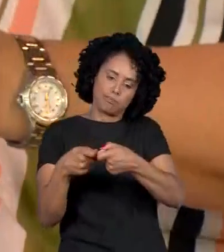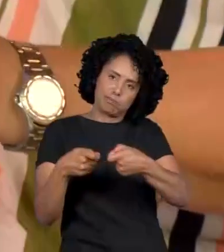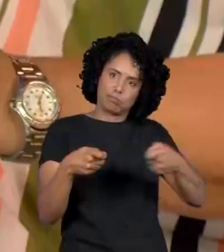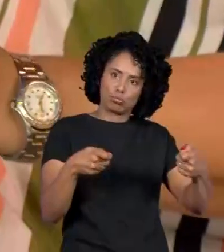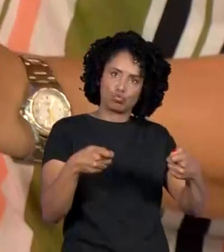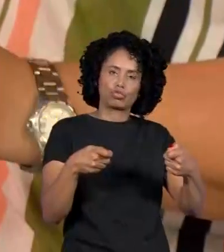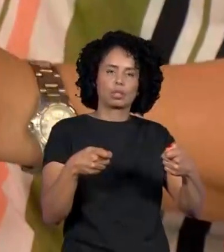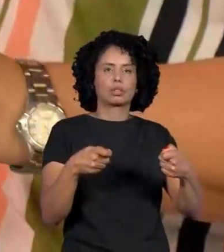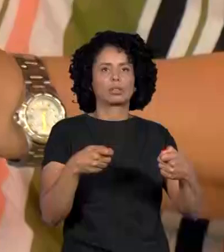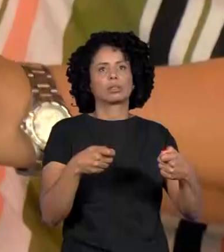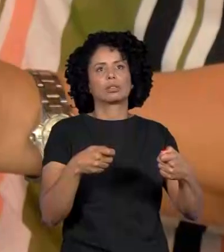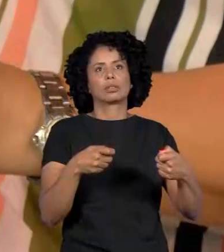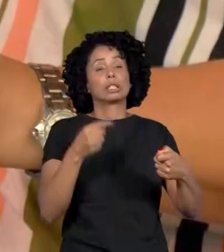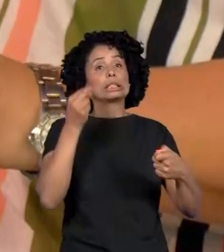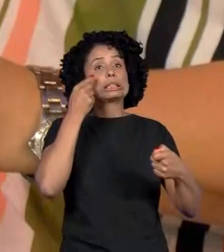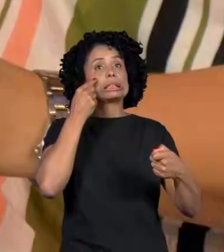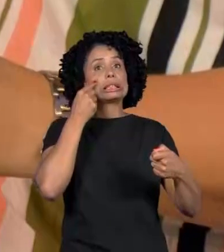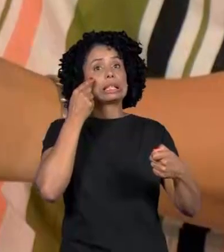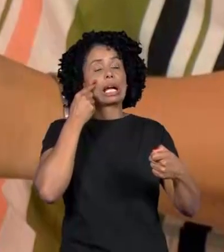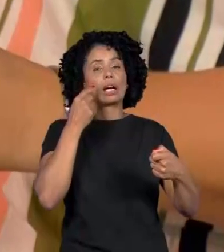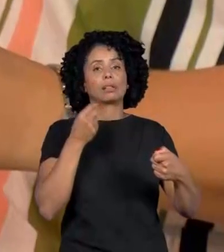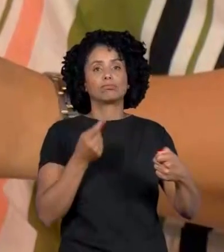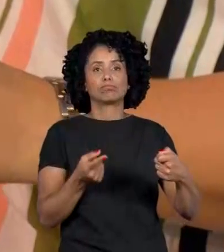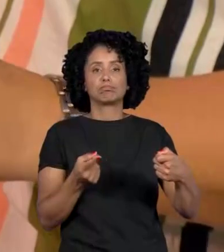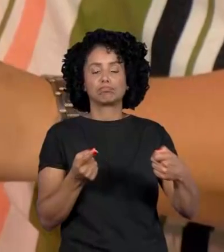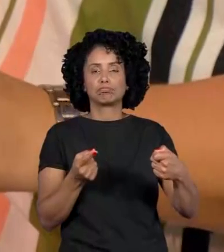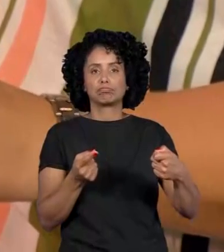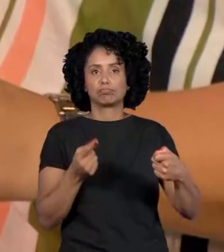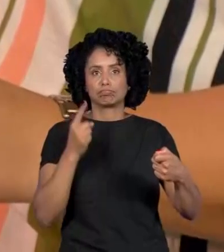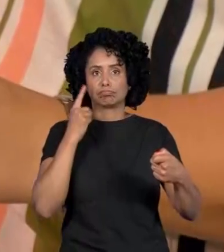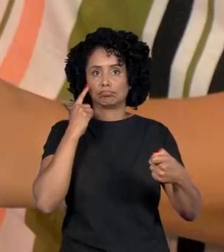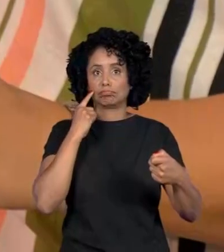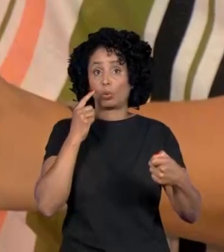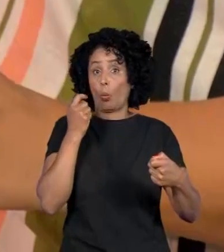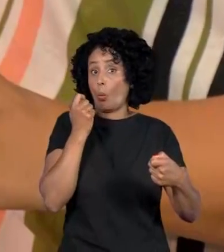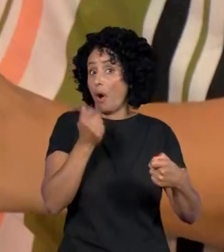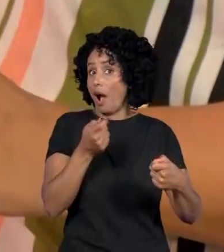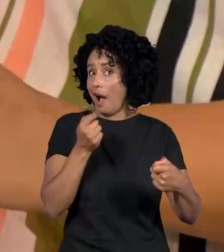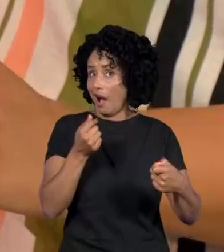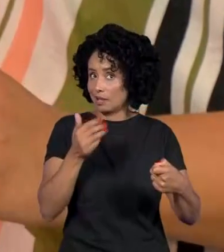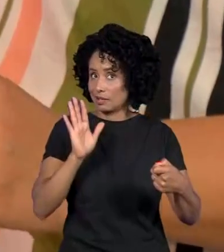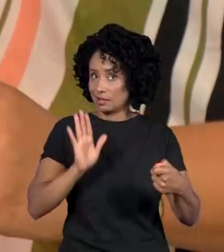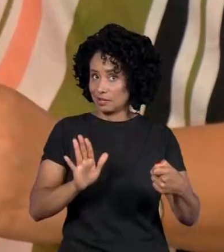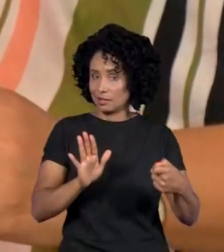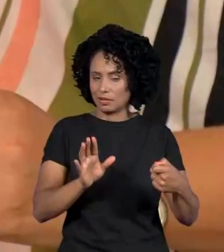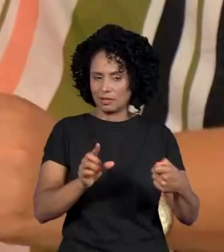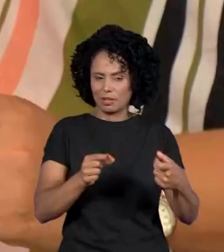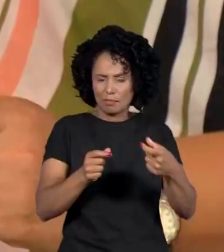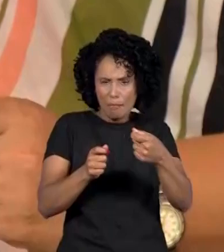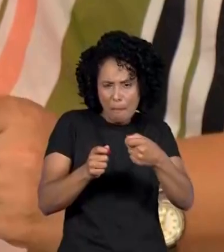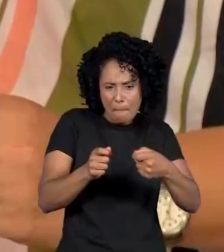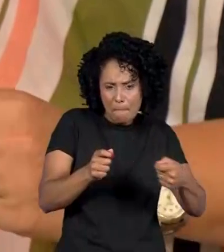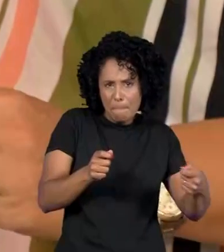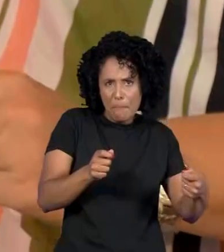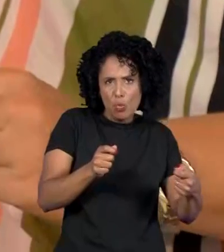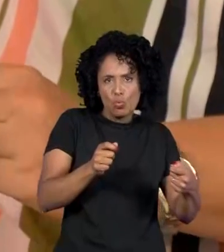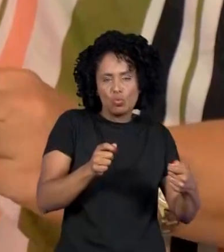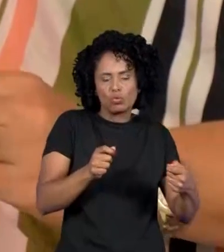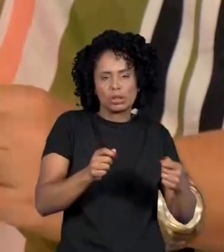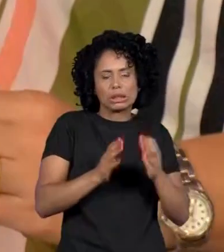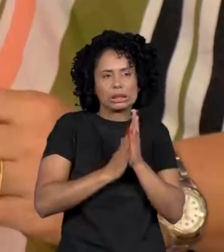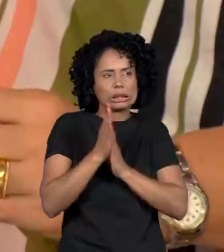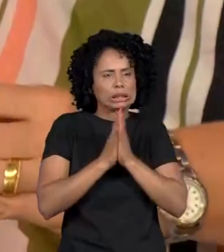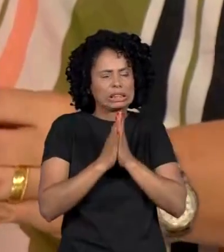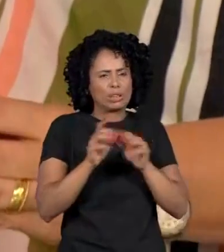só. E aqui vai por trás desse e vai... Tomara que a liguinha não